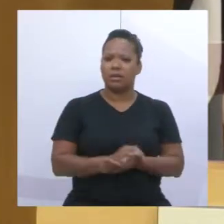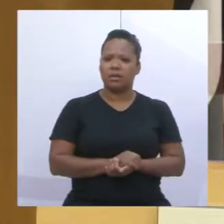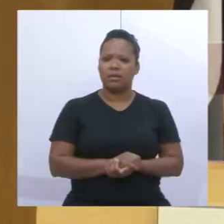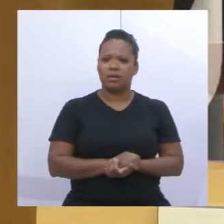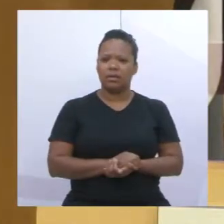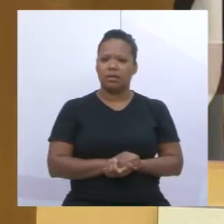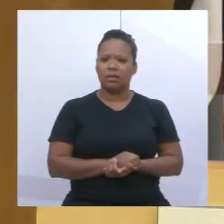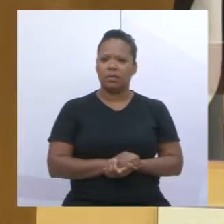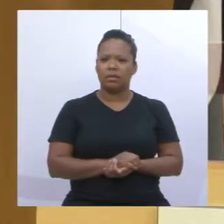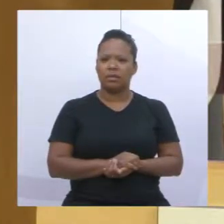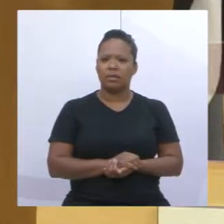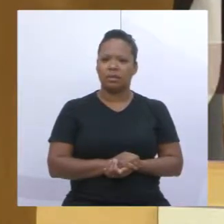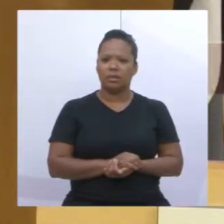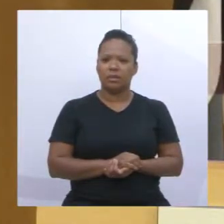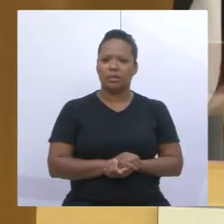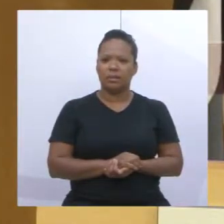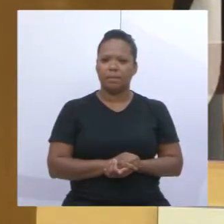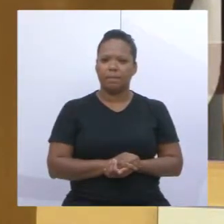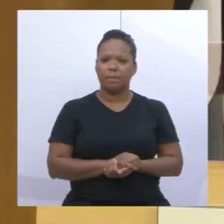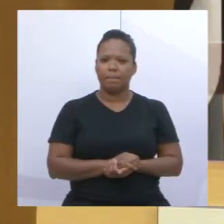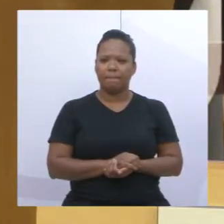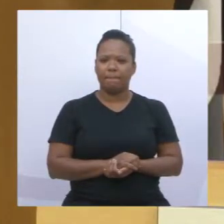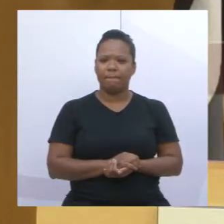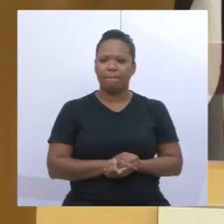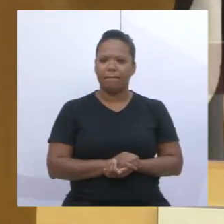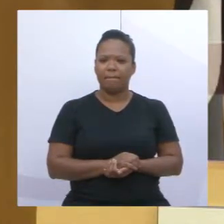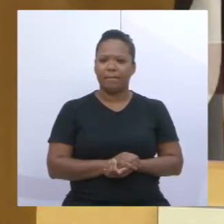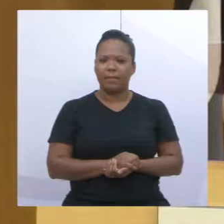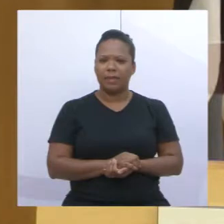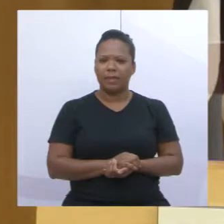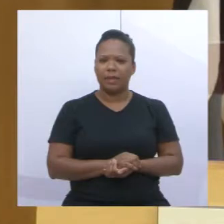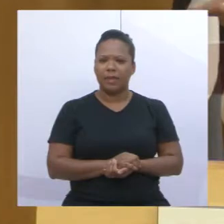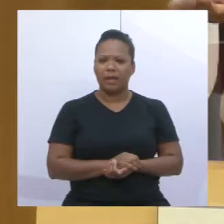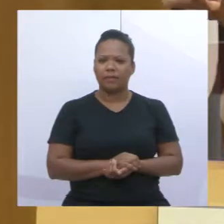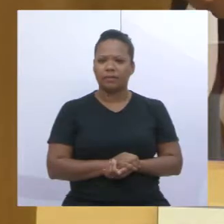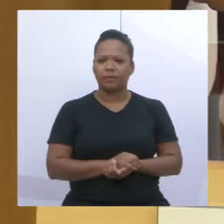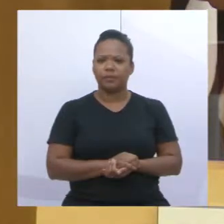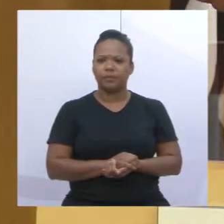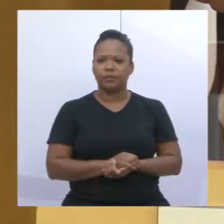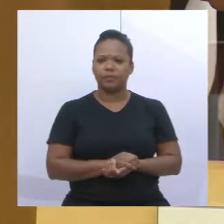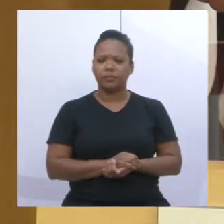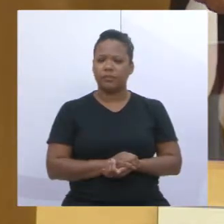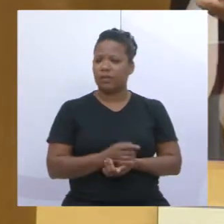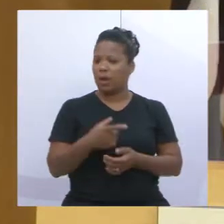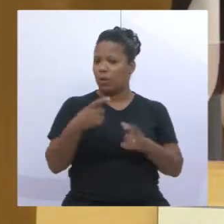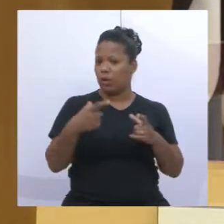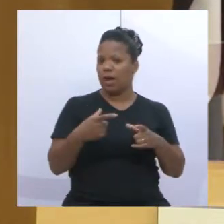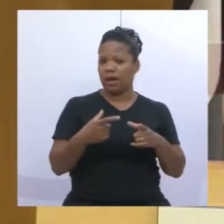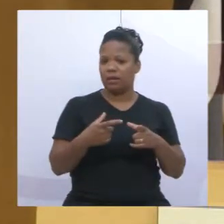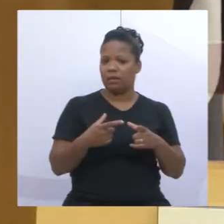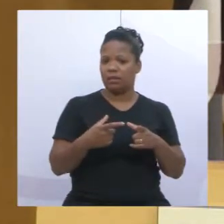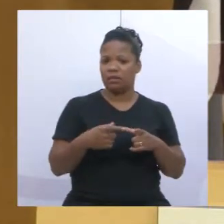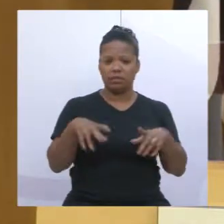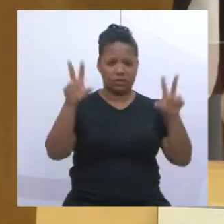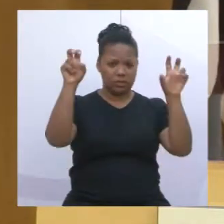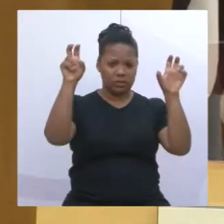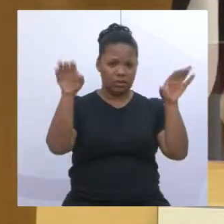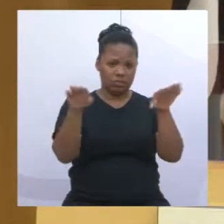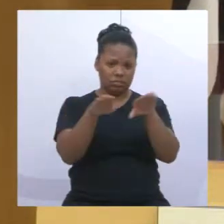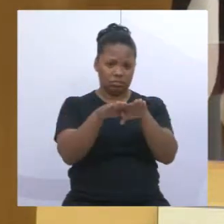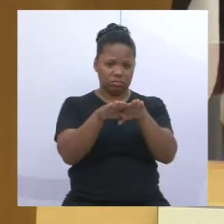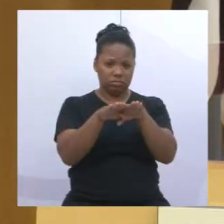faz essa família? Ela bate onde é a porta de entrada, não é equidade? Não é